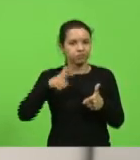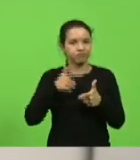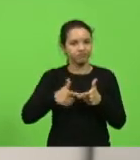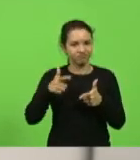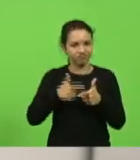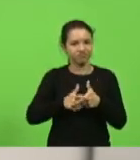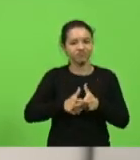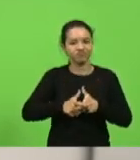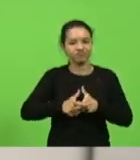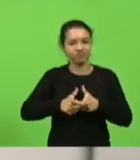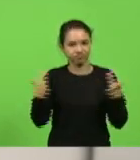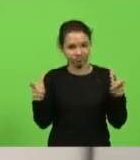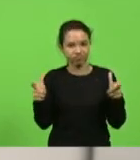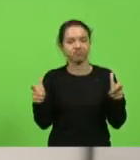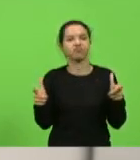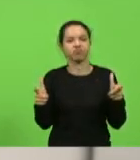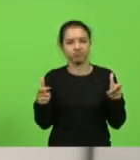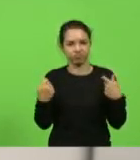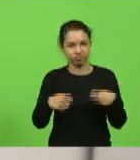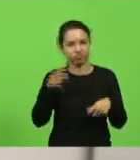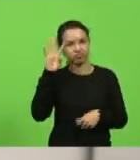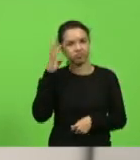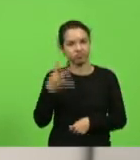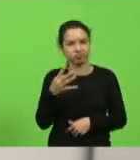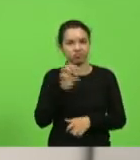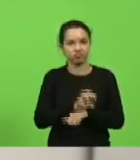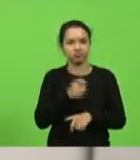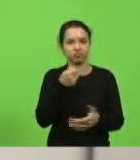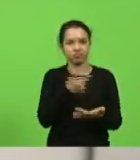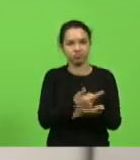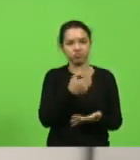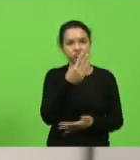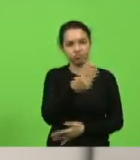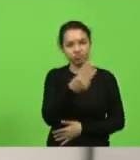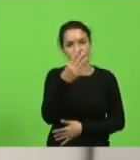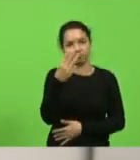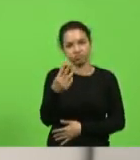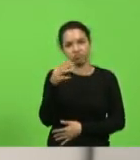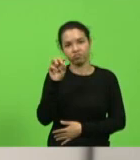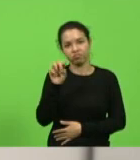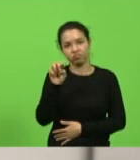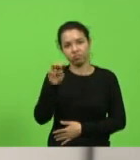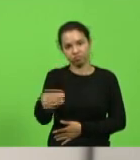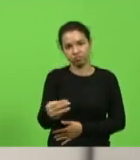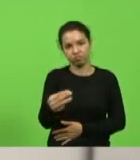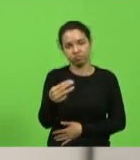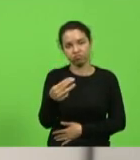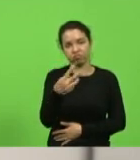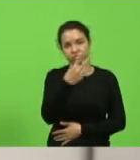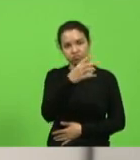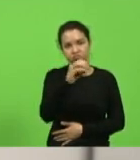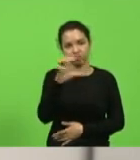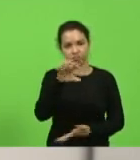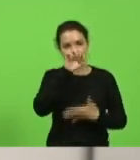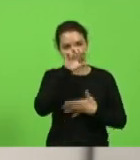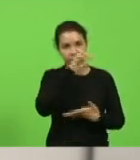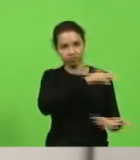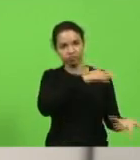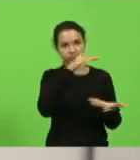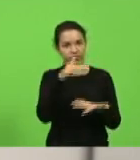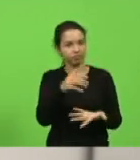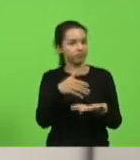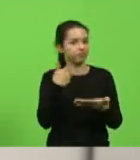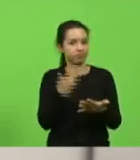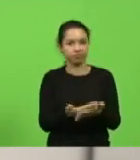resolver. O Estado pagou 33 milhões por 200 respiradores e não recebeu os respiradores. O que vamos